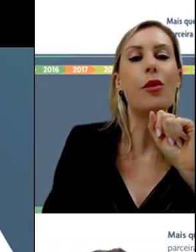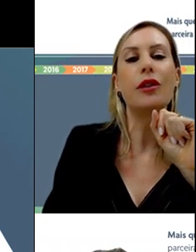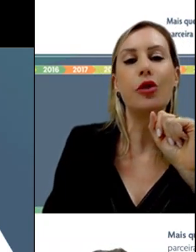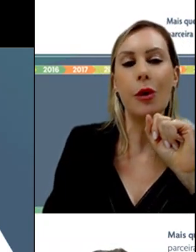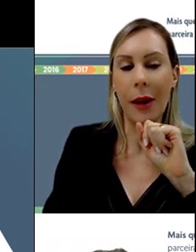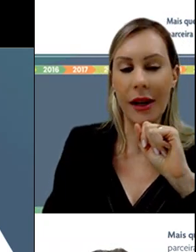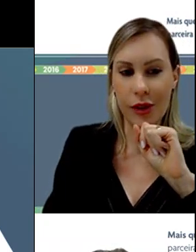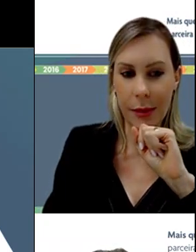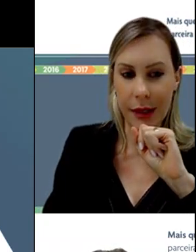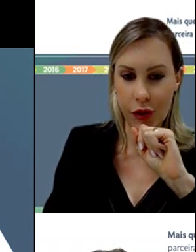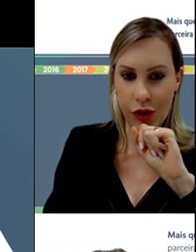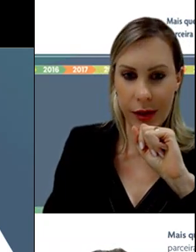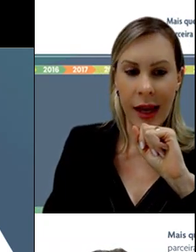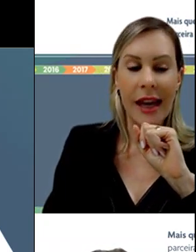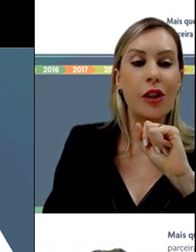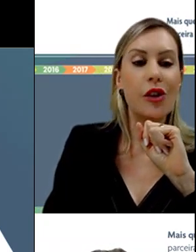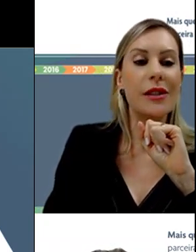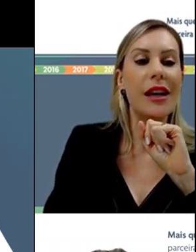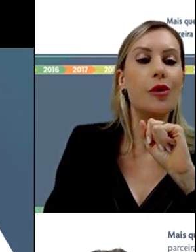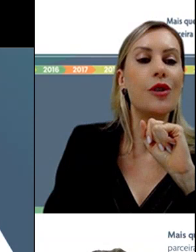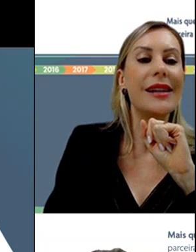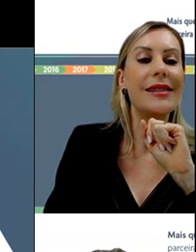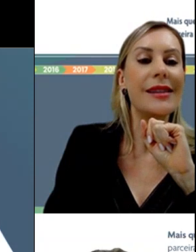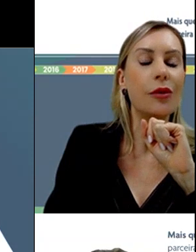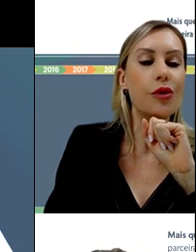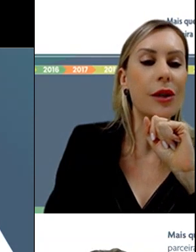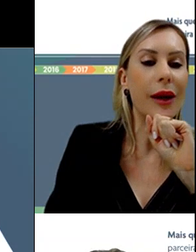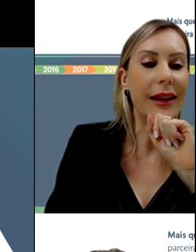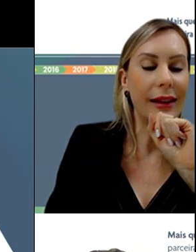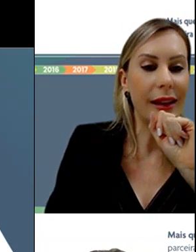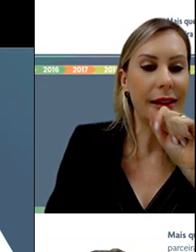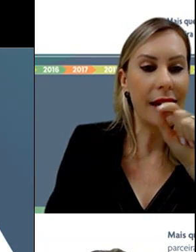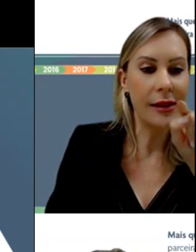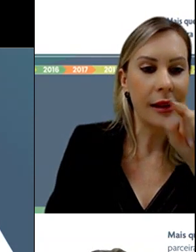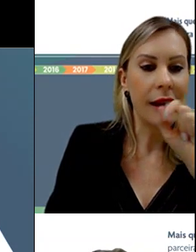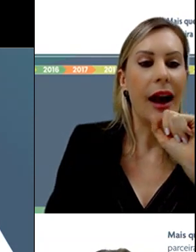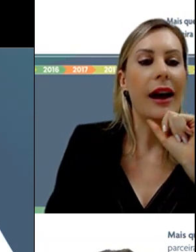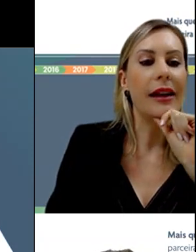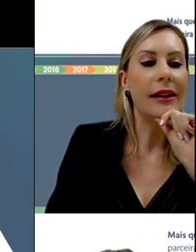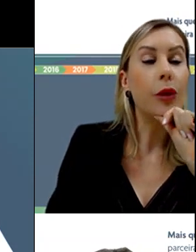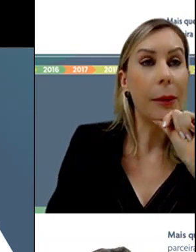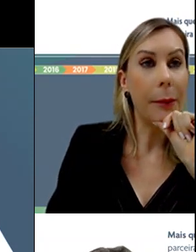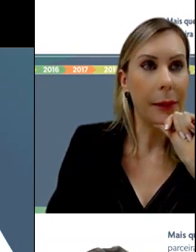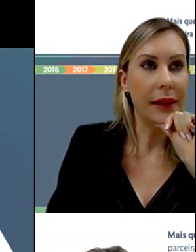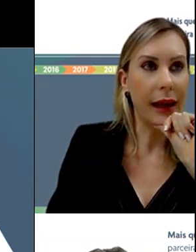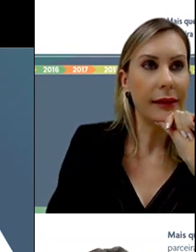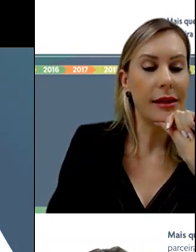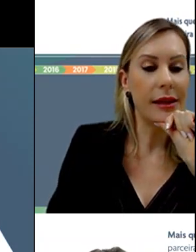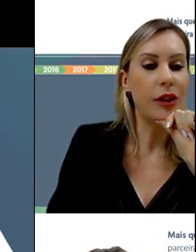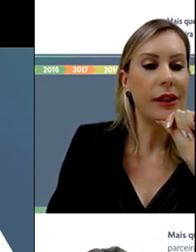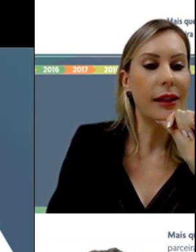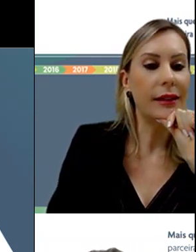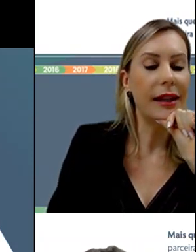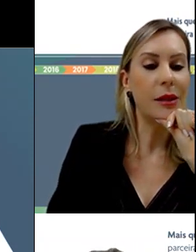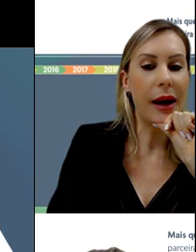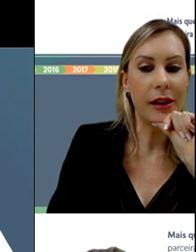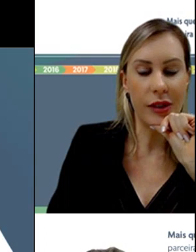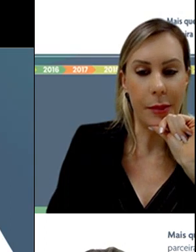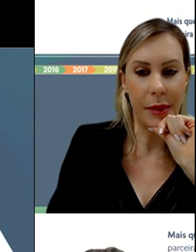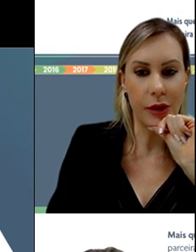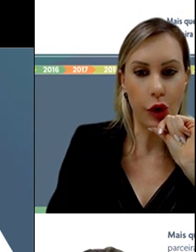em 104.000 participantes e nós temos 383 aí da Unipampa, tá?